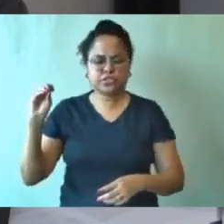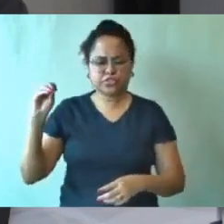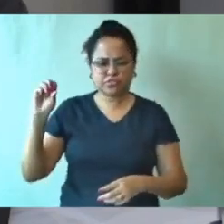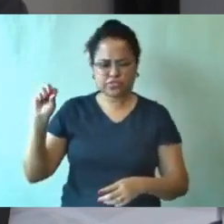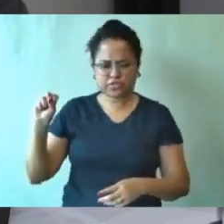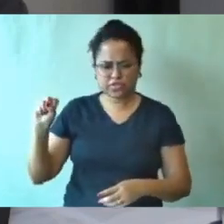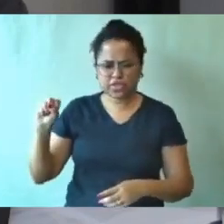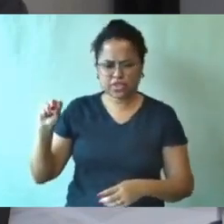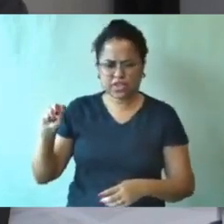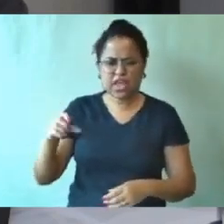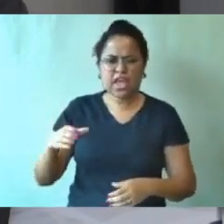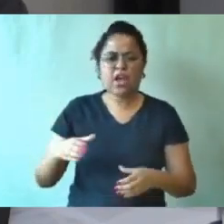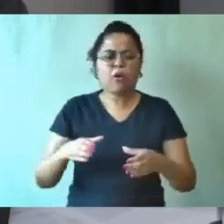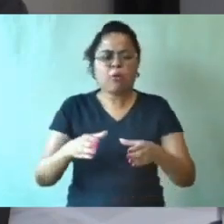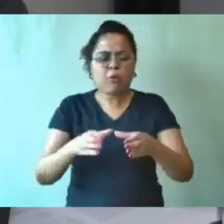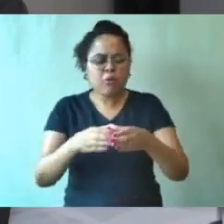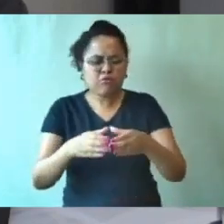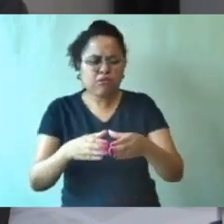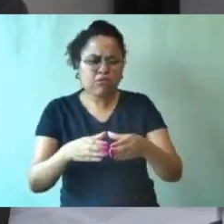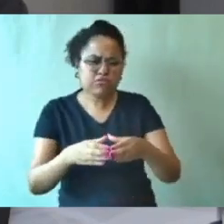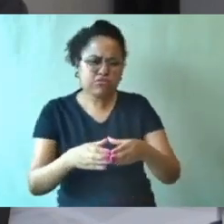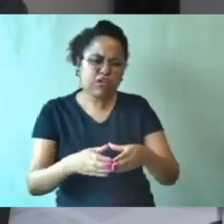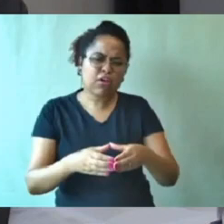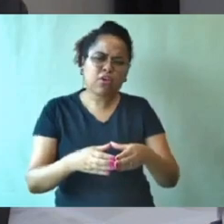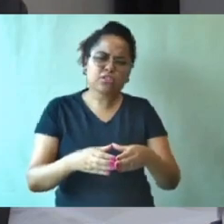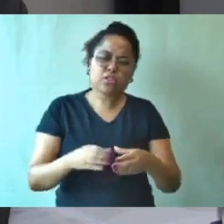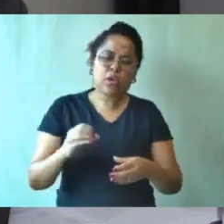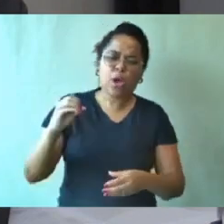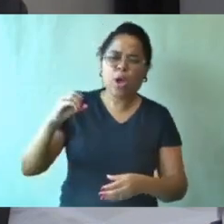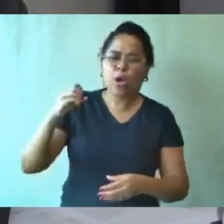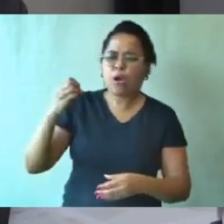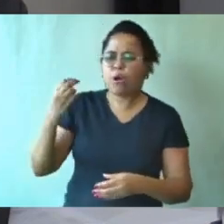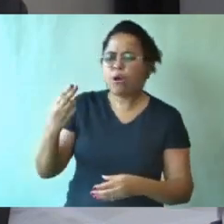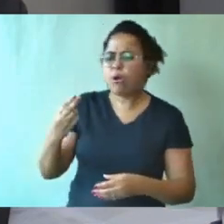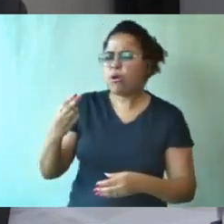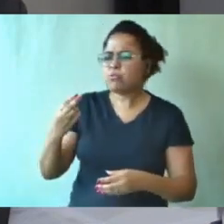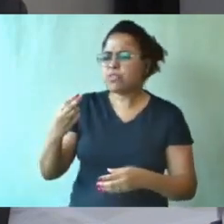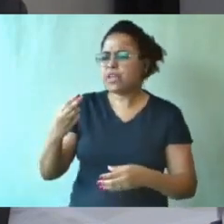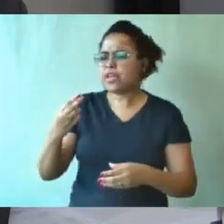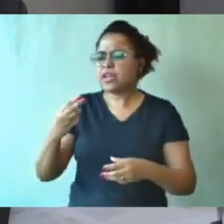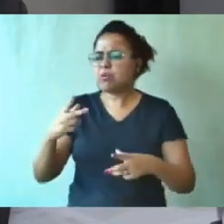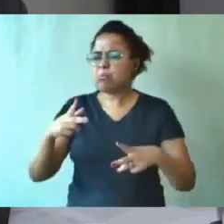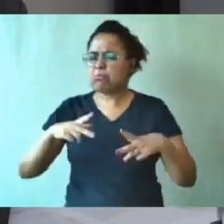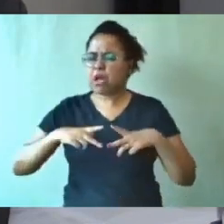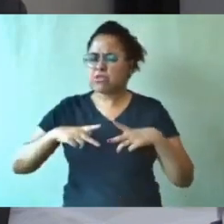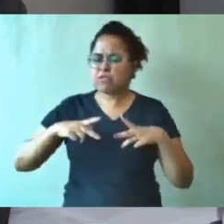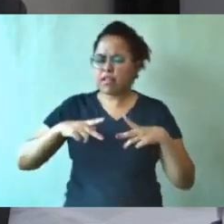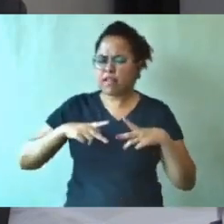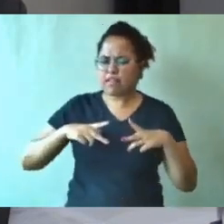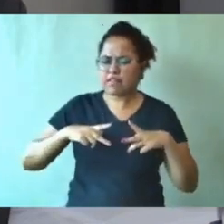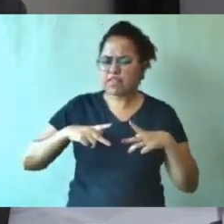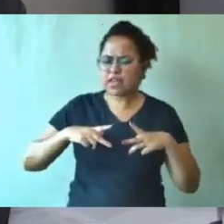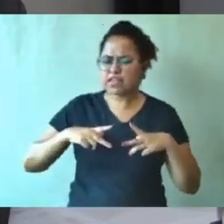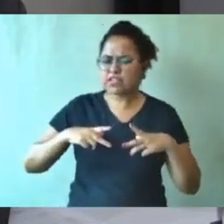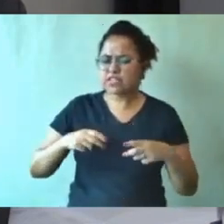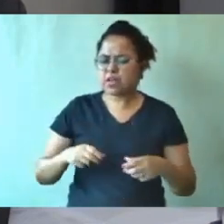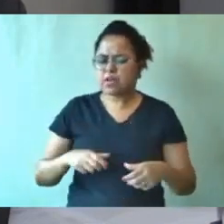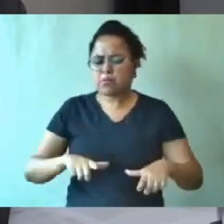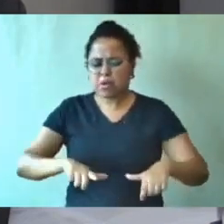operação? Ou existia uma individualidade na empresa de obrigação da prestação do serviço?